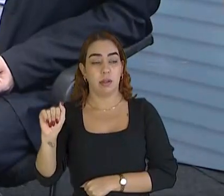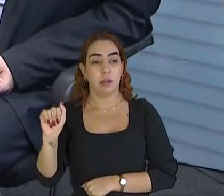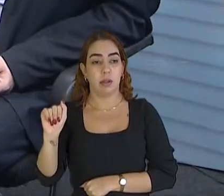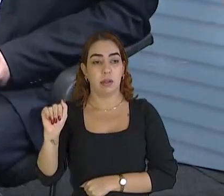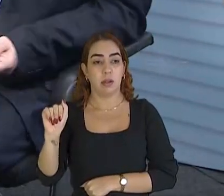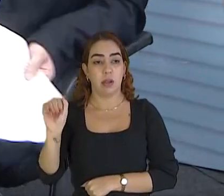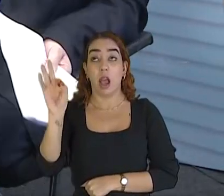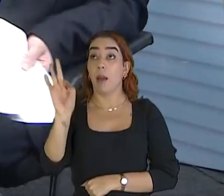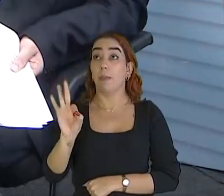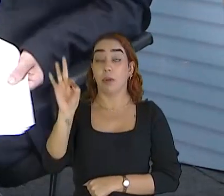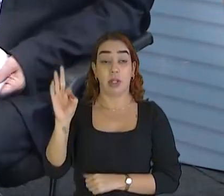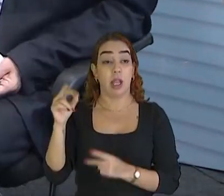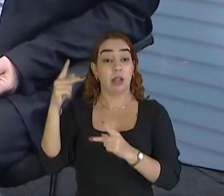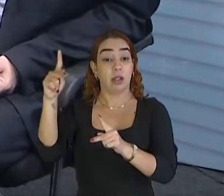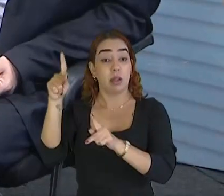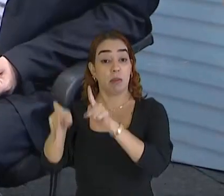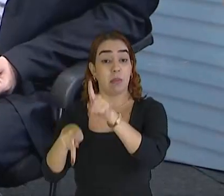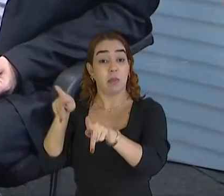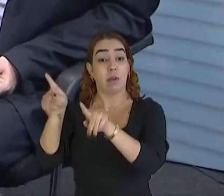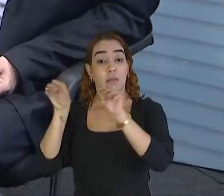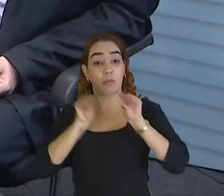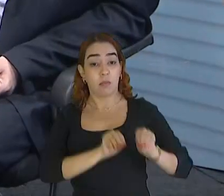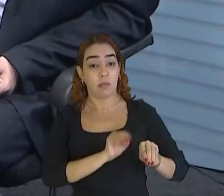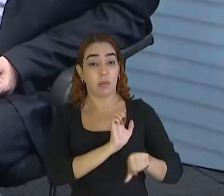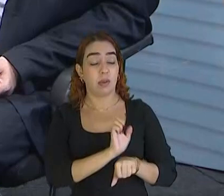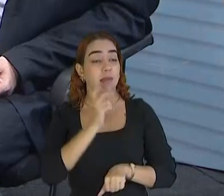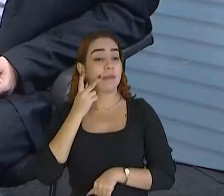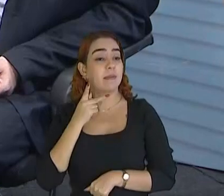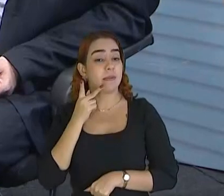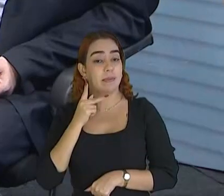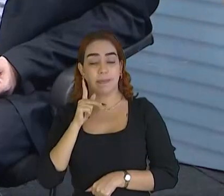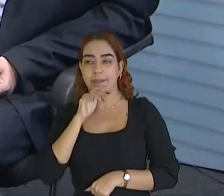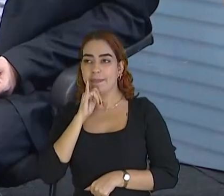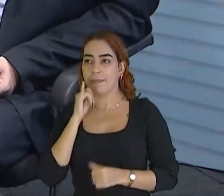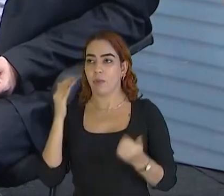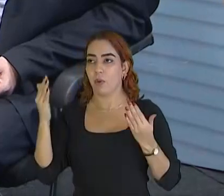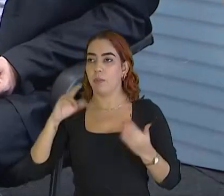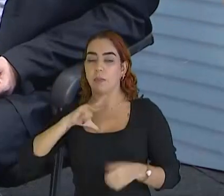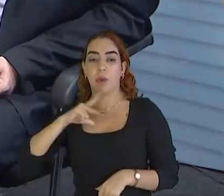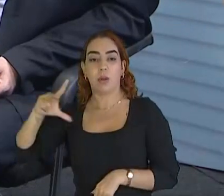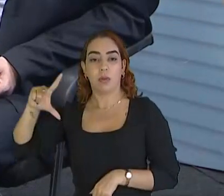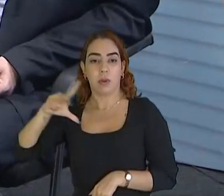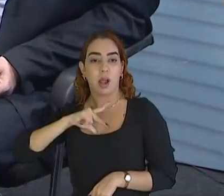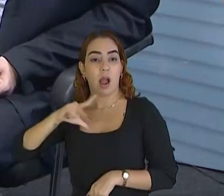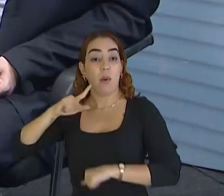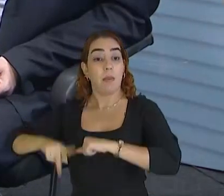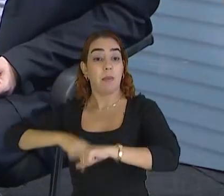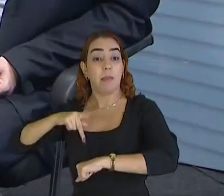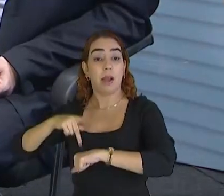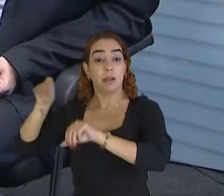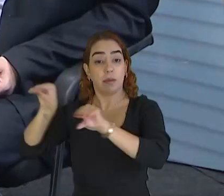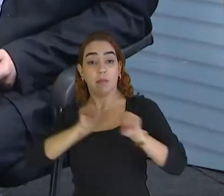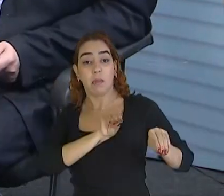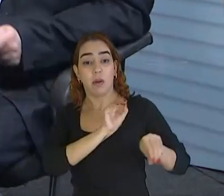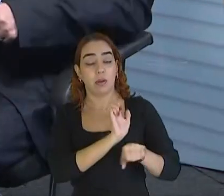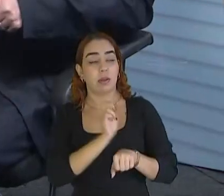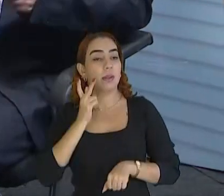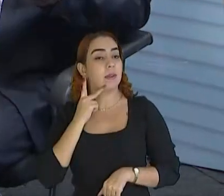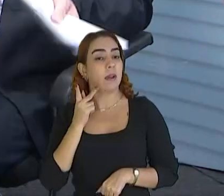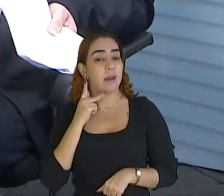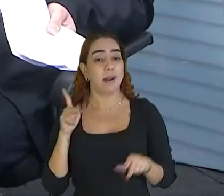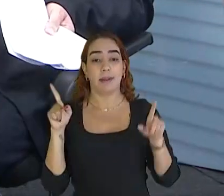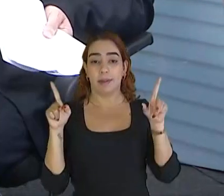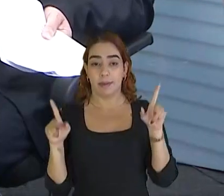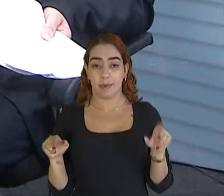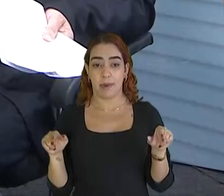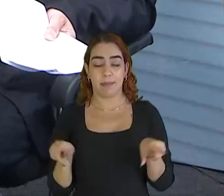população só do Ceará. Do Ceará, né? Por exemplo, né? Se você pega a população de Portugal, é a população do Ceará, né? E o Ceará é uma vez e meia. Se bem que só o fato de ser um